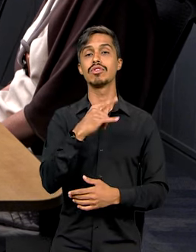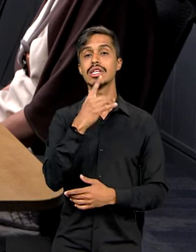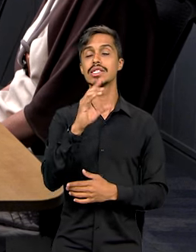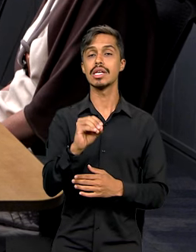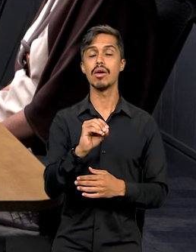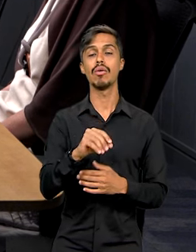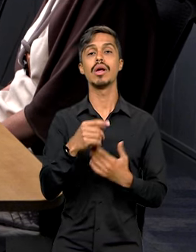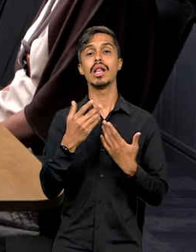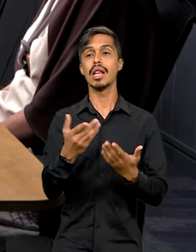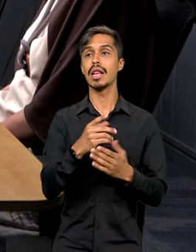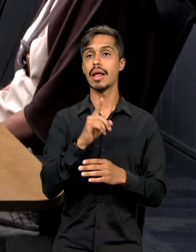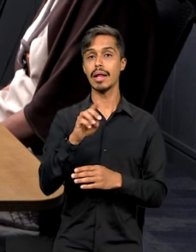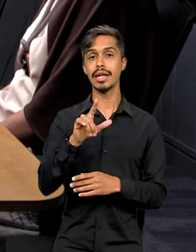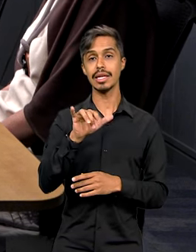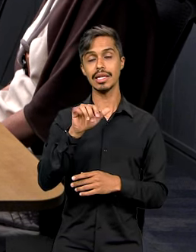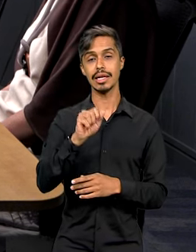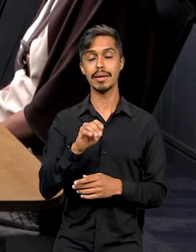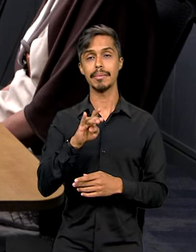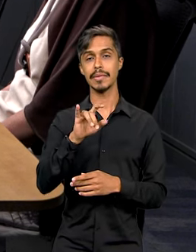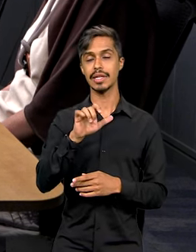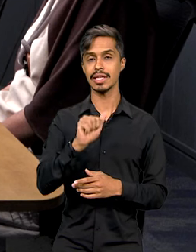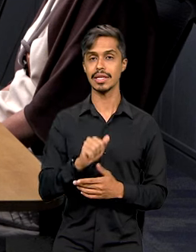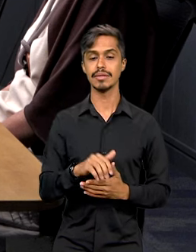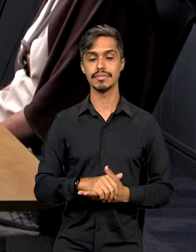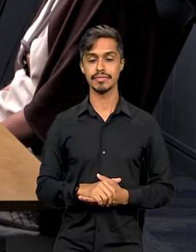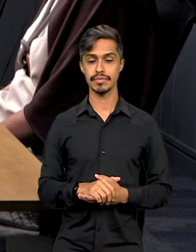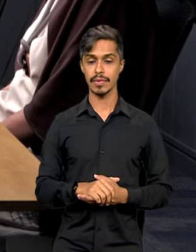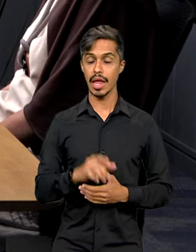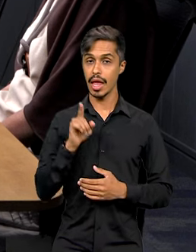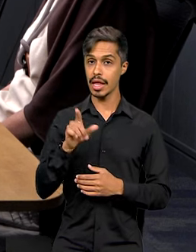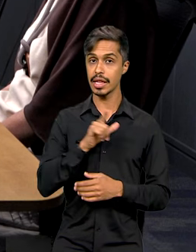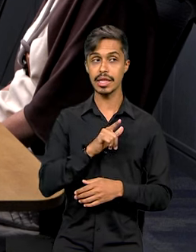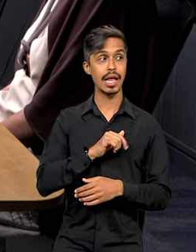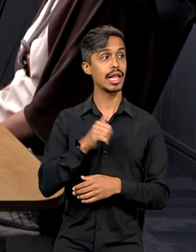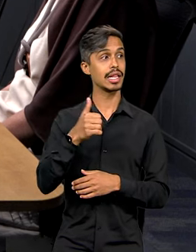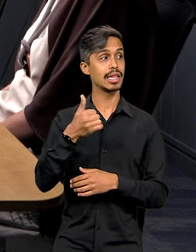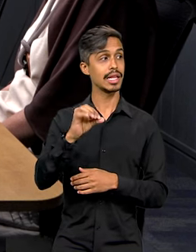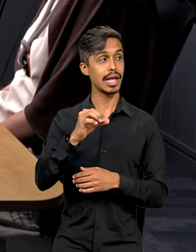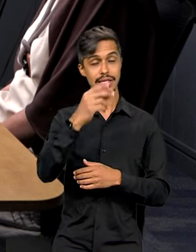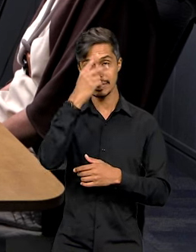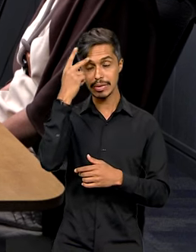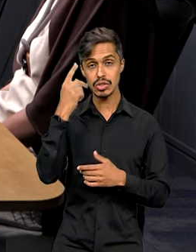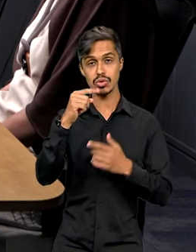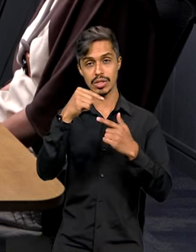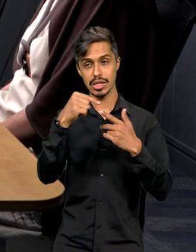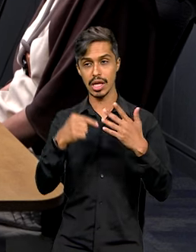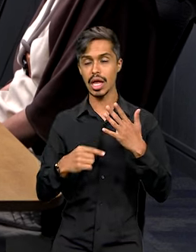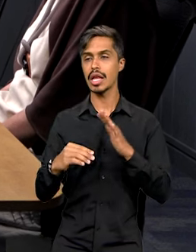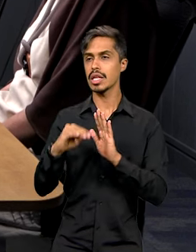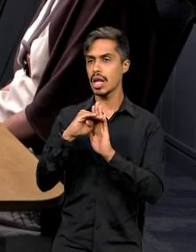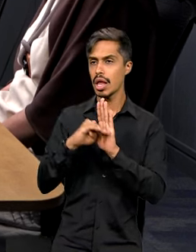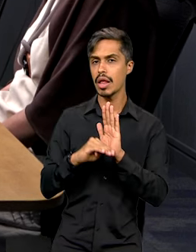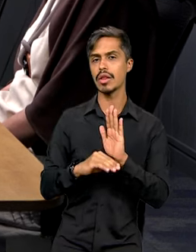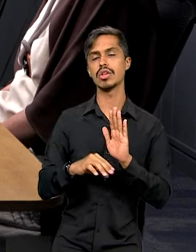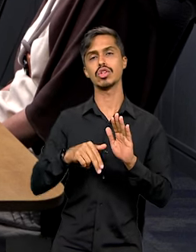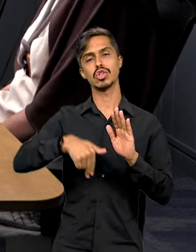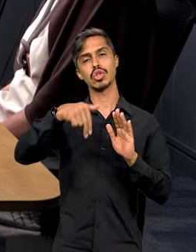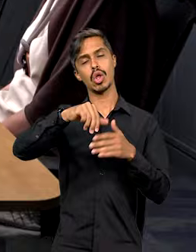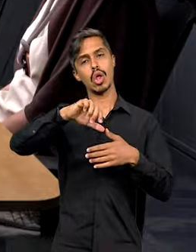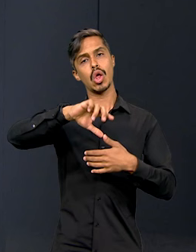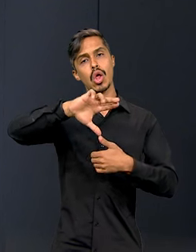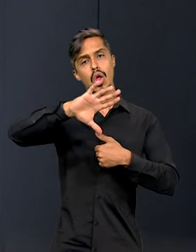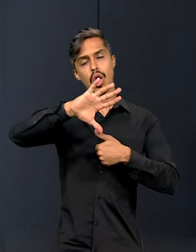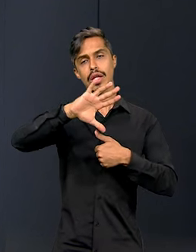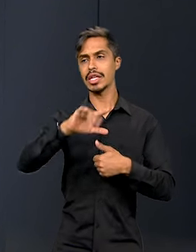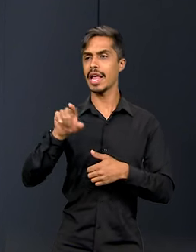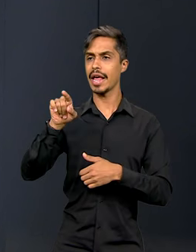e Melina Gates em Nova York a secretária integra a lista das 10 pessoas reconhecidas pela instituição norte--americana